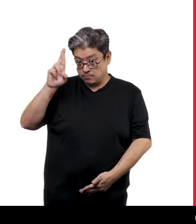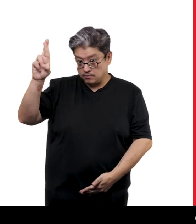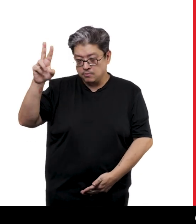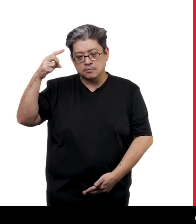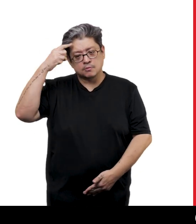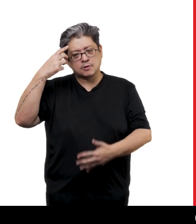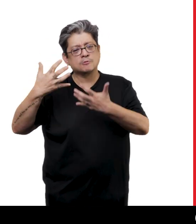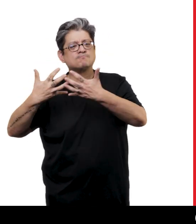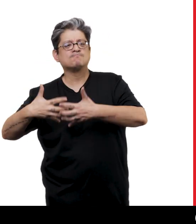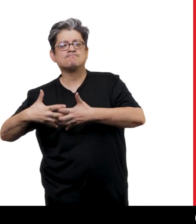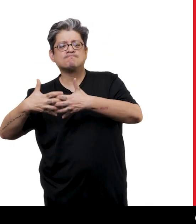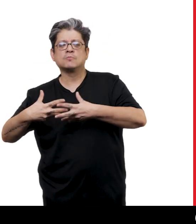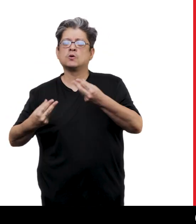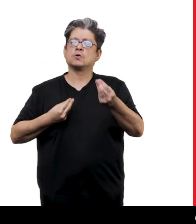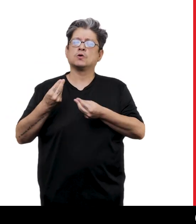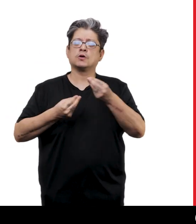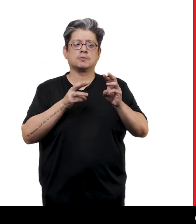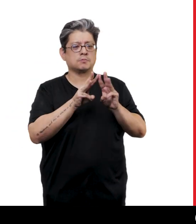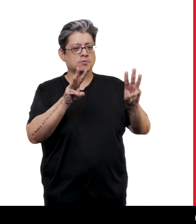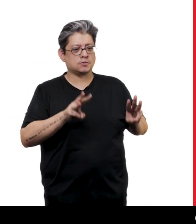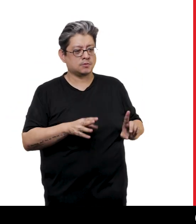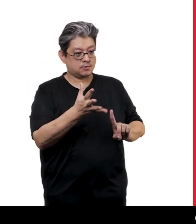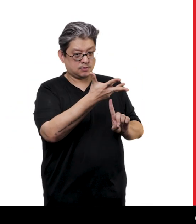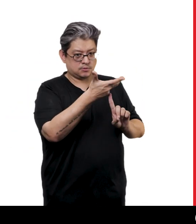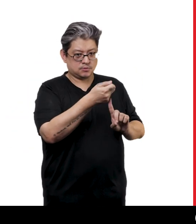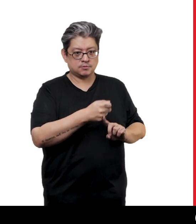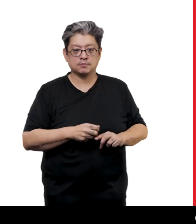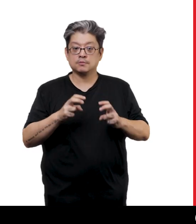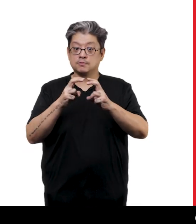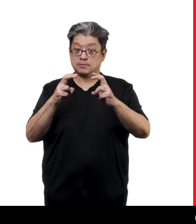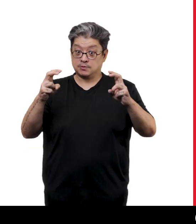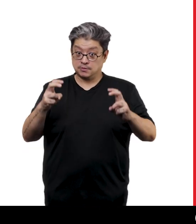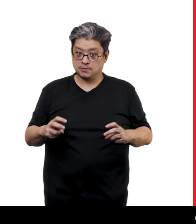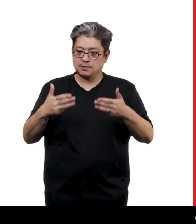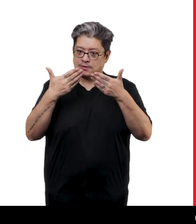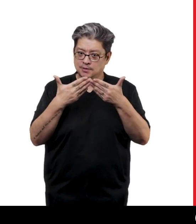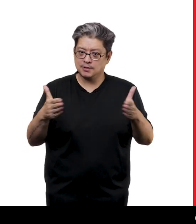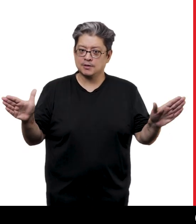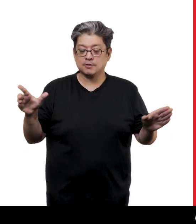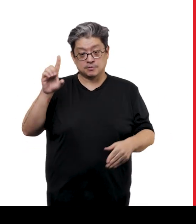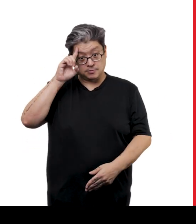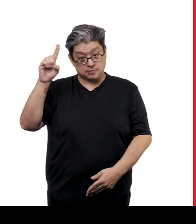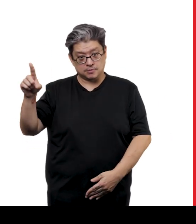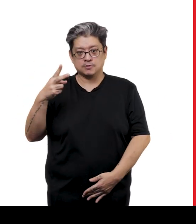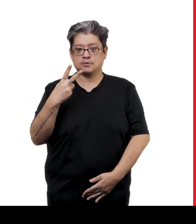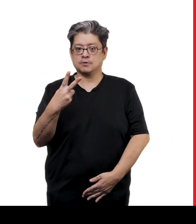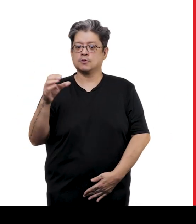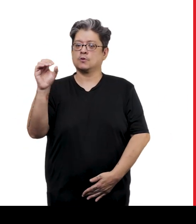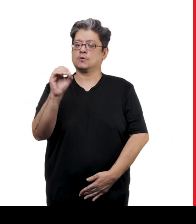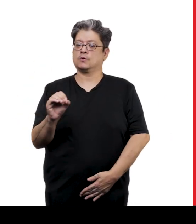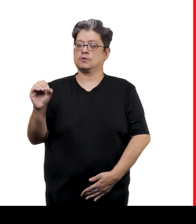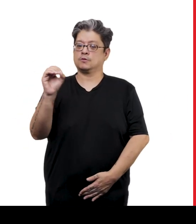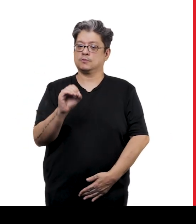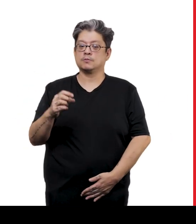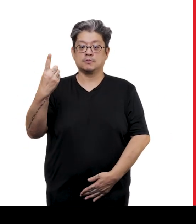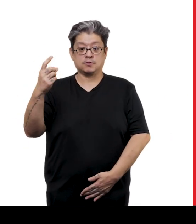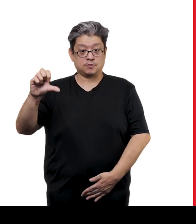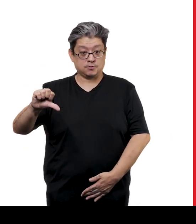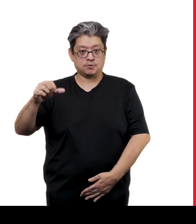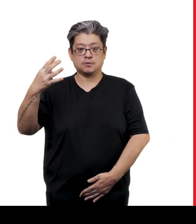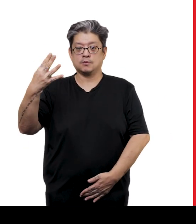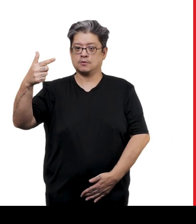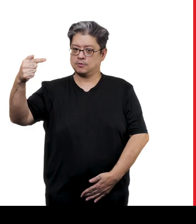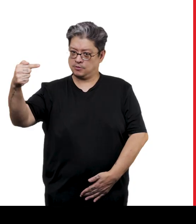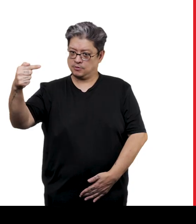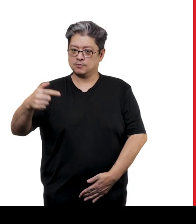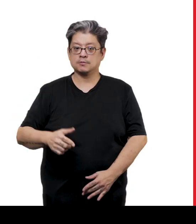O MASP foi aberto ao público em 2 de outubro de 1947, ocupando o 1º andar do